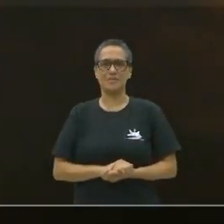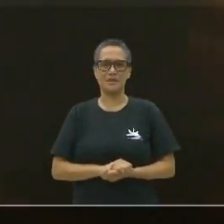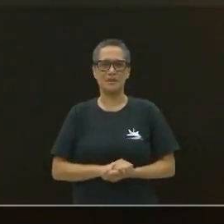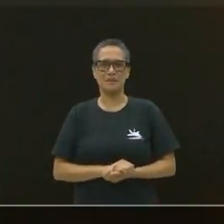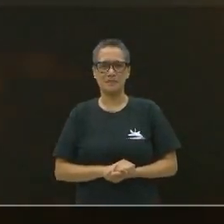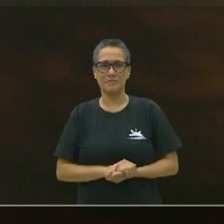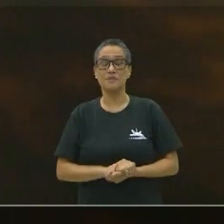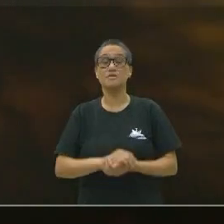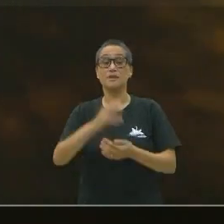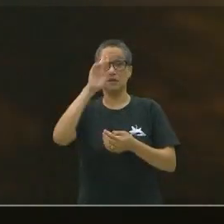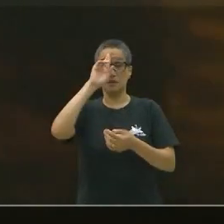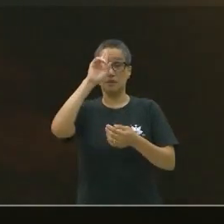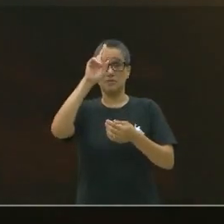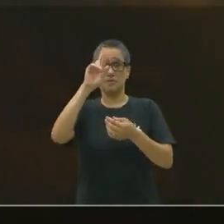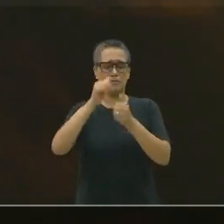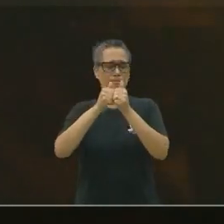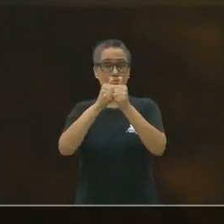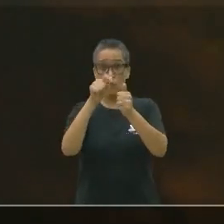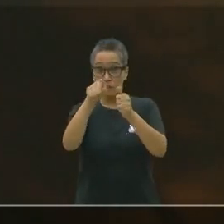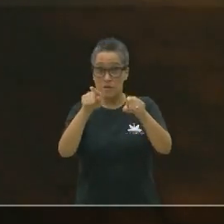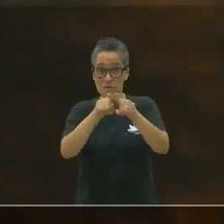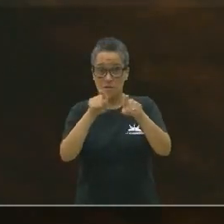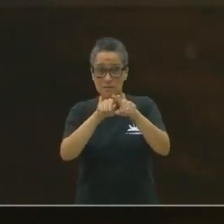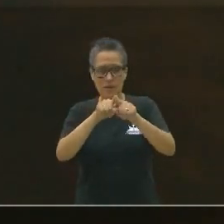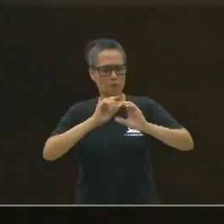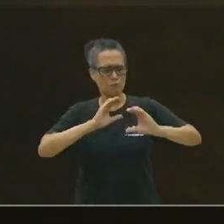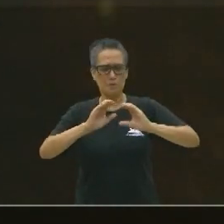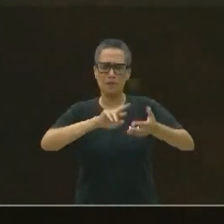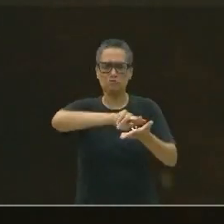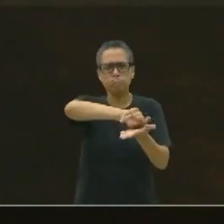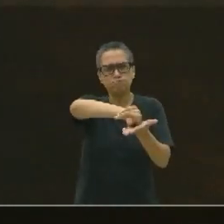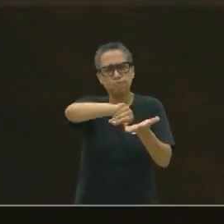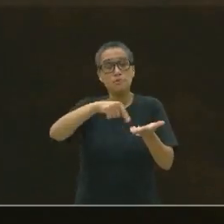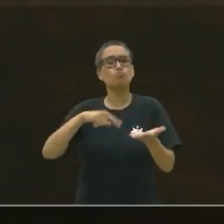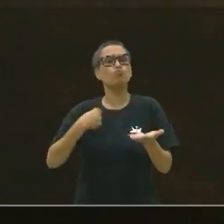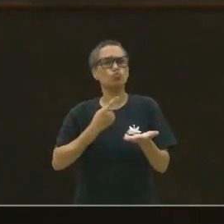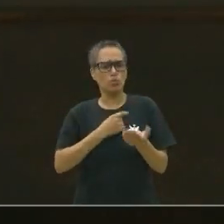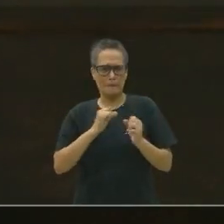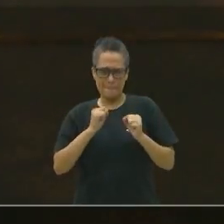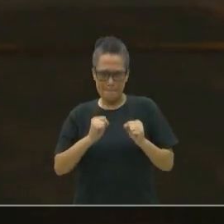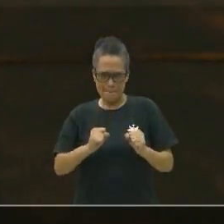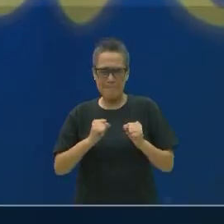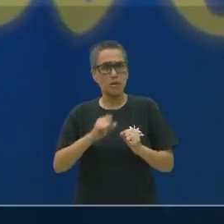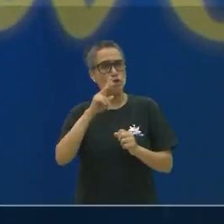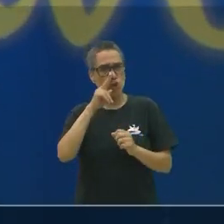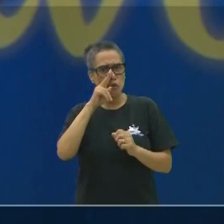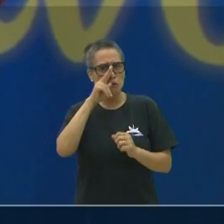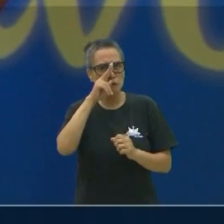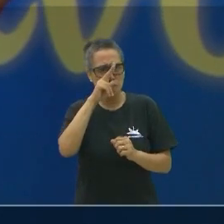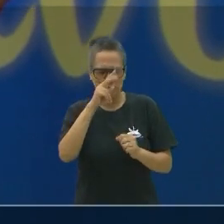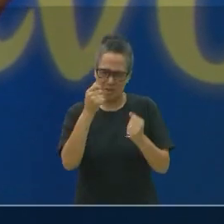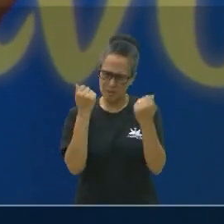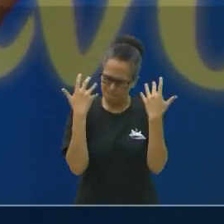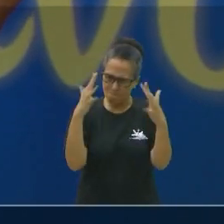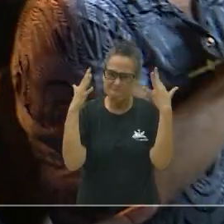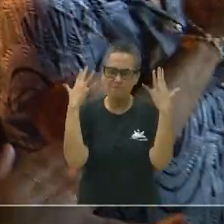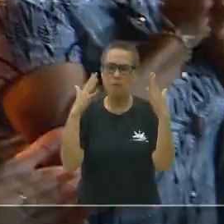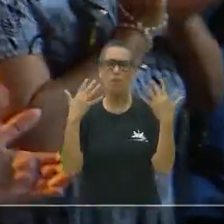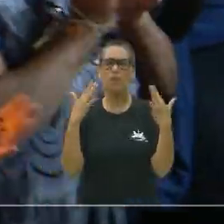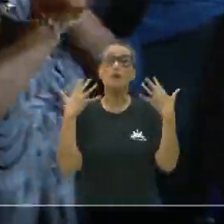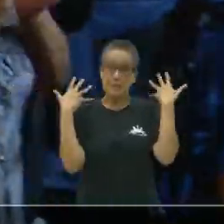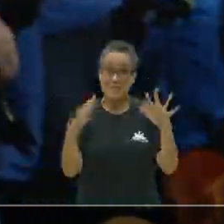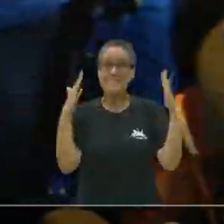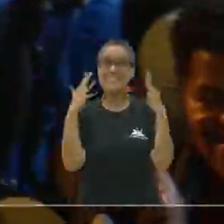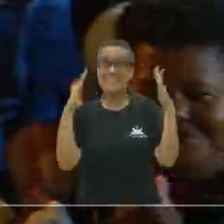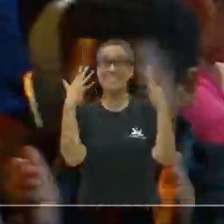que estão acompanhando pelos meios de comunicação, porque nós, pode botar força nesta palma, porque nós